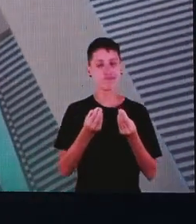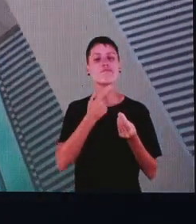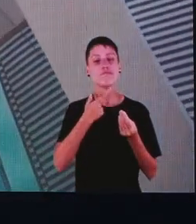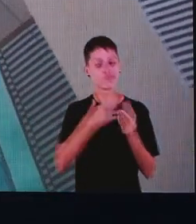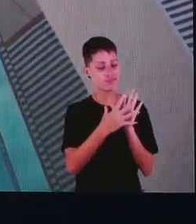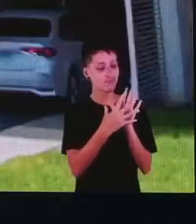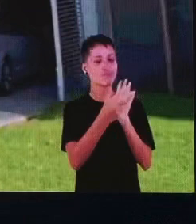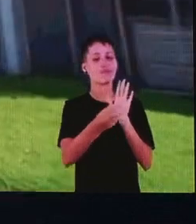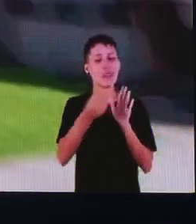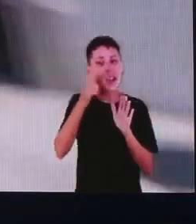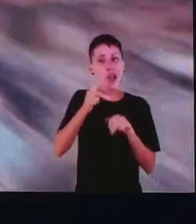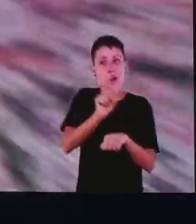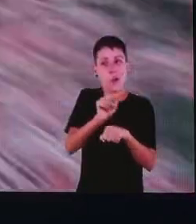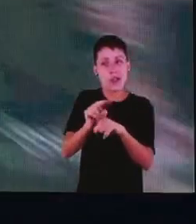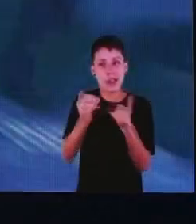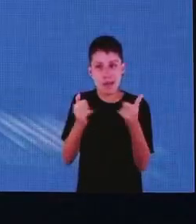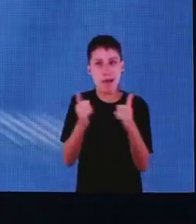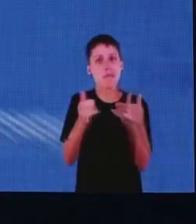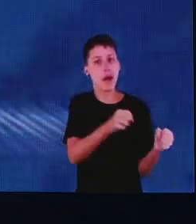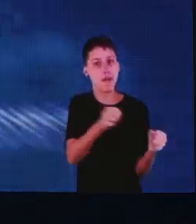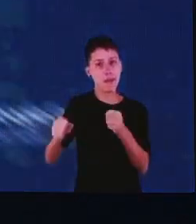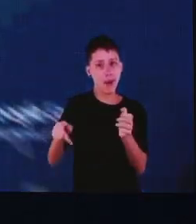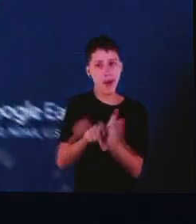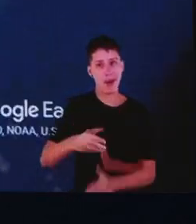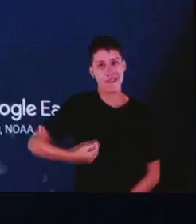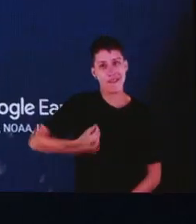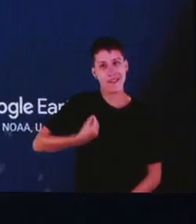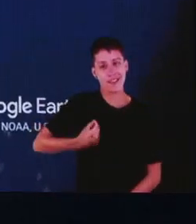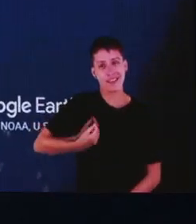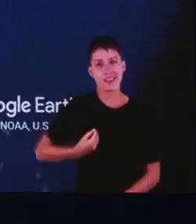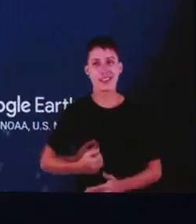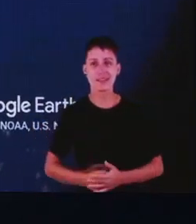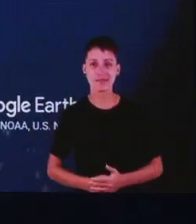inspira a operar a energia que potencializa a vida.